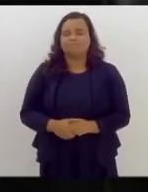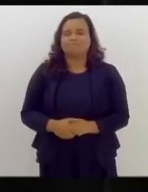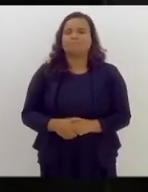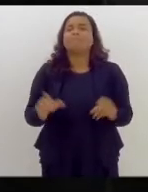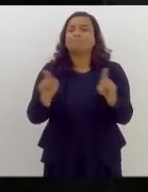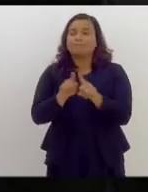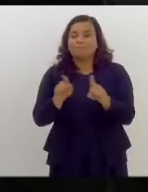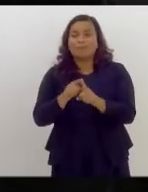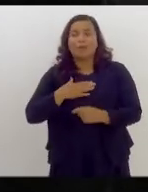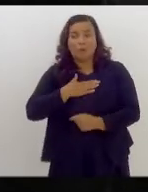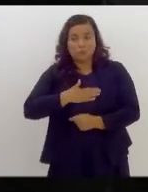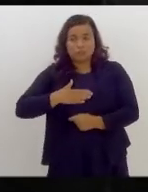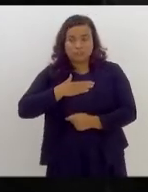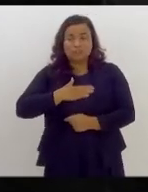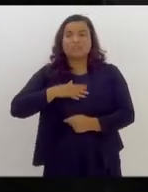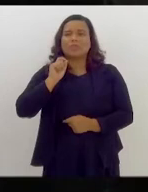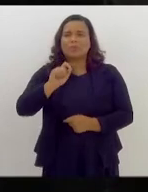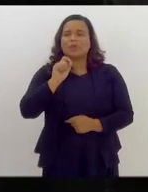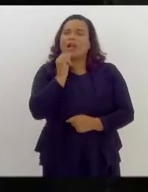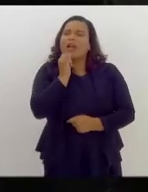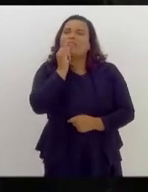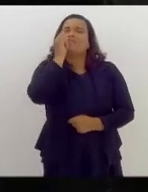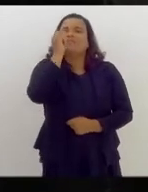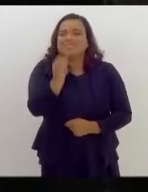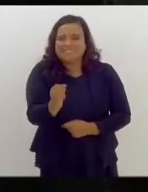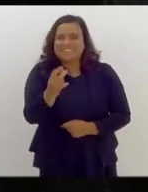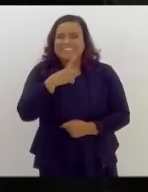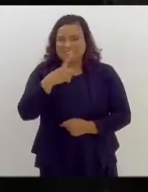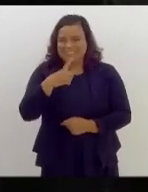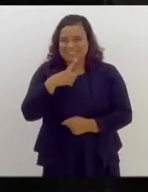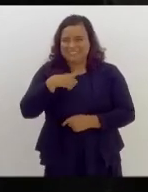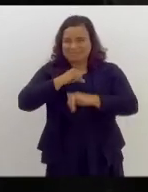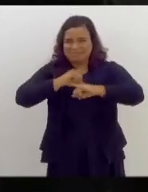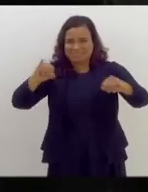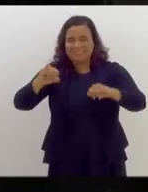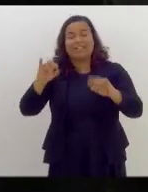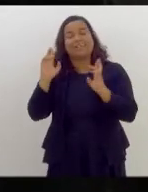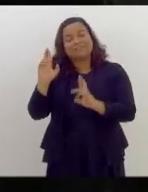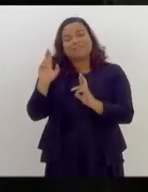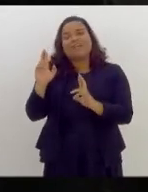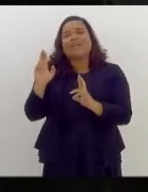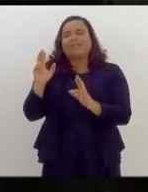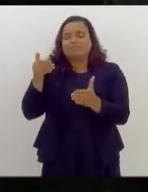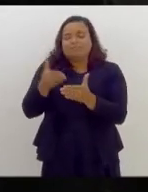Gostaria também de deixar uma mensagem, já aproveitando o espírito natalino,